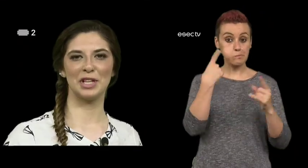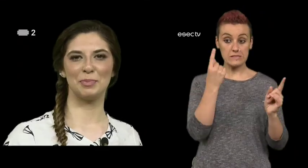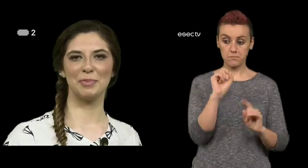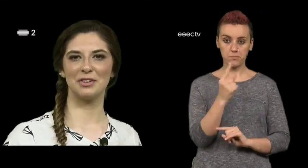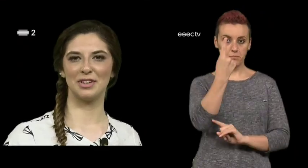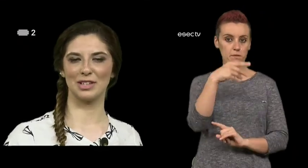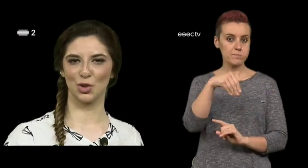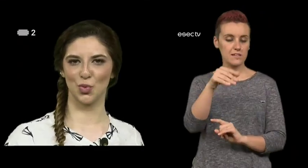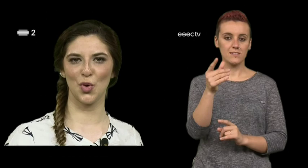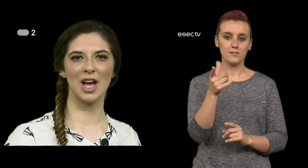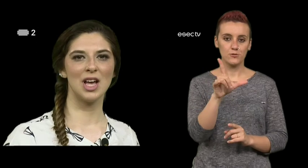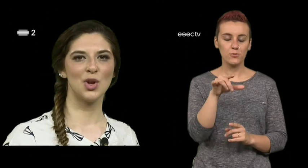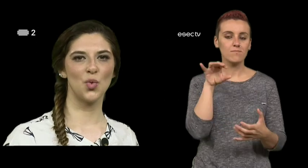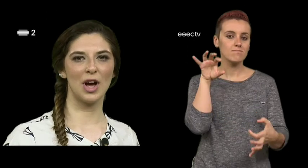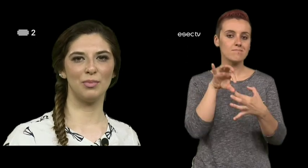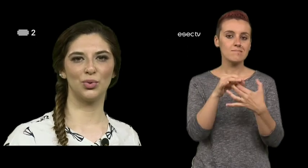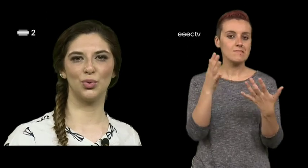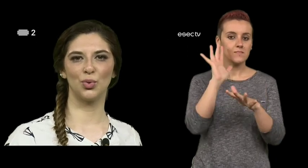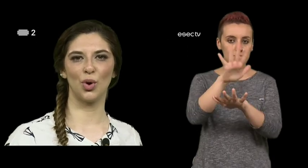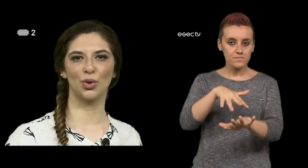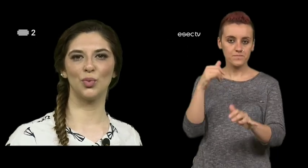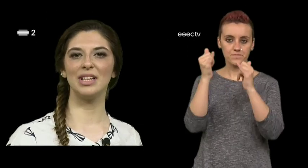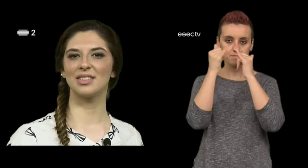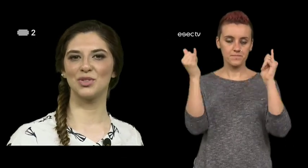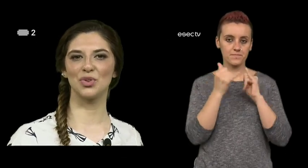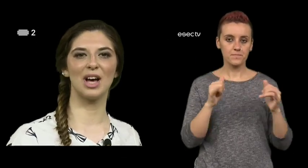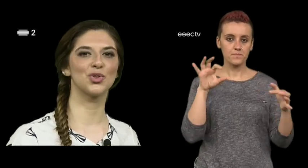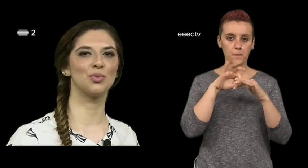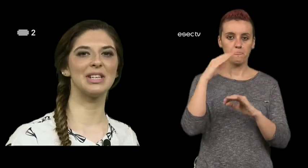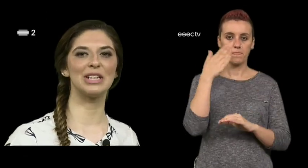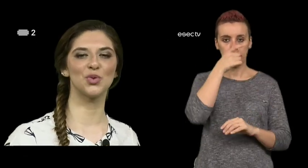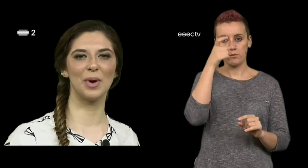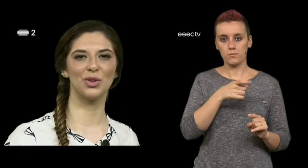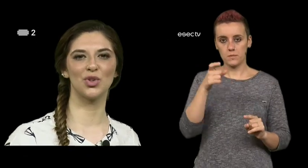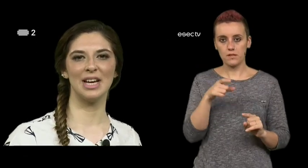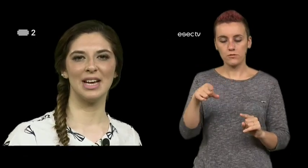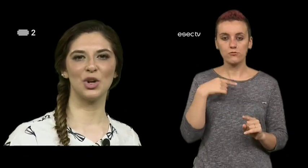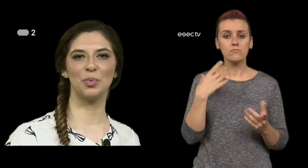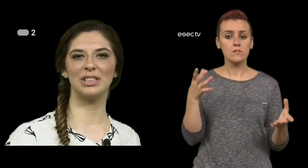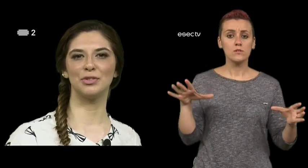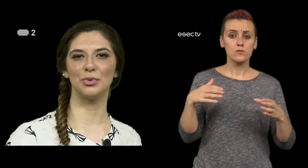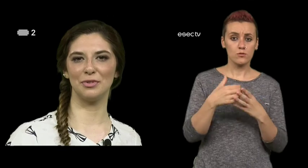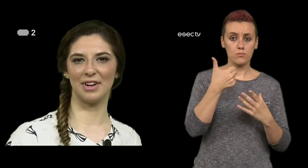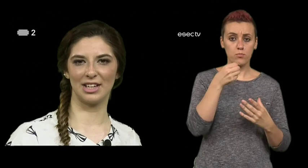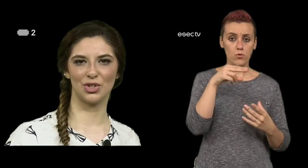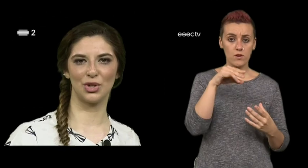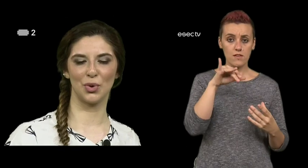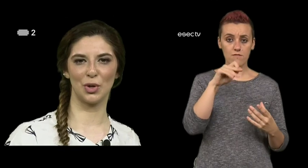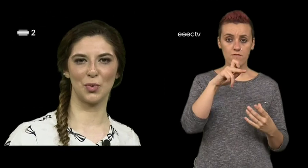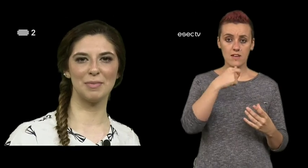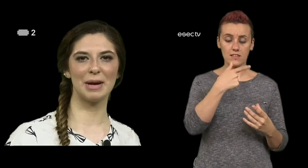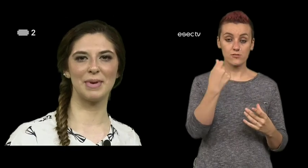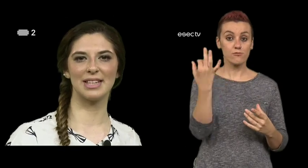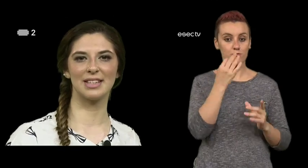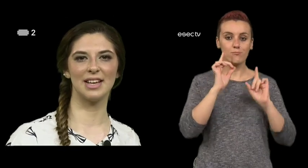Apresentada pela primeira vez em Lisboa, no âmbito de um colóquio internacional sobre direitos humanos, a cooperativa Bonifrates estreou